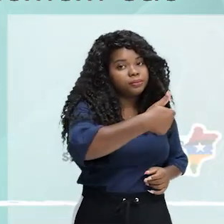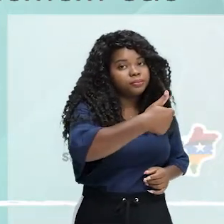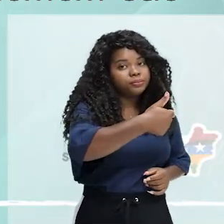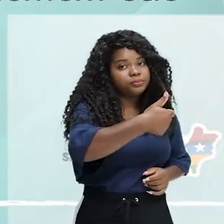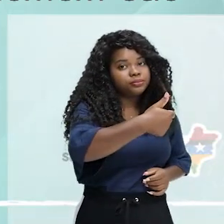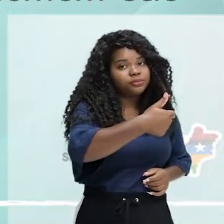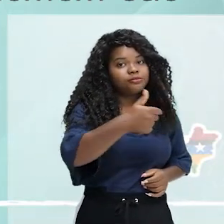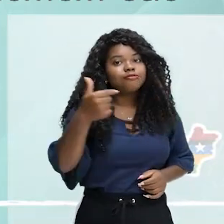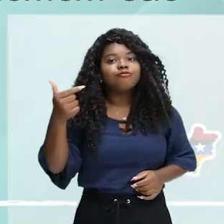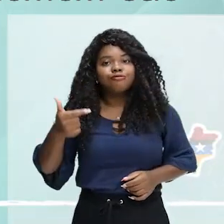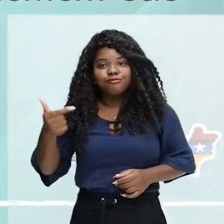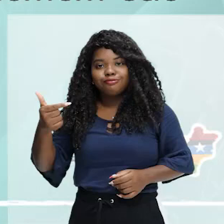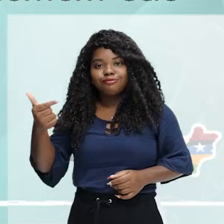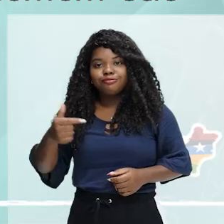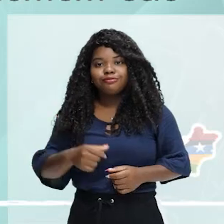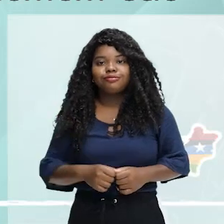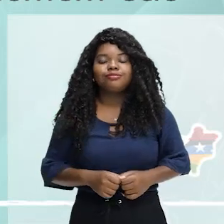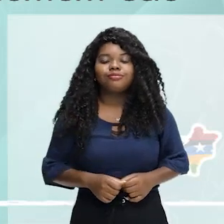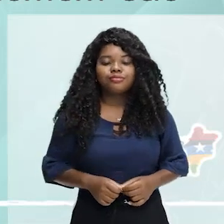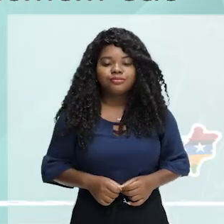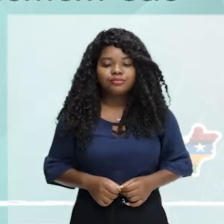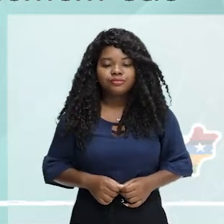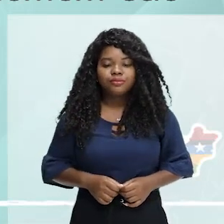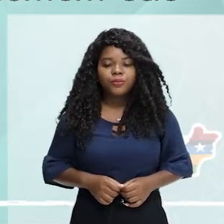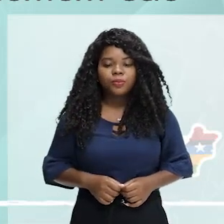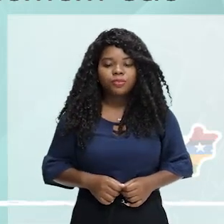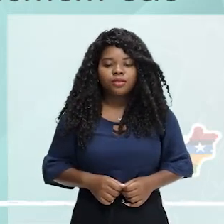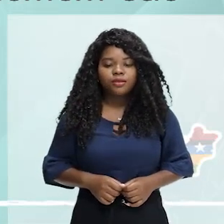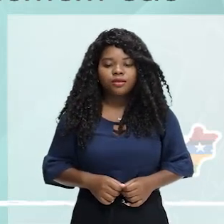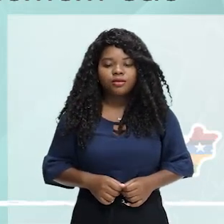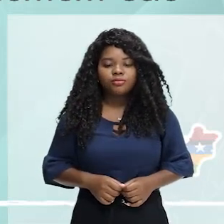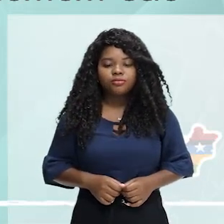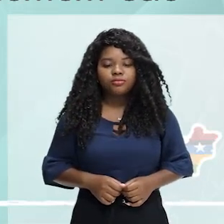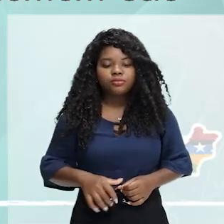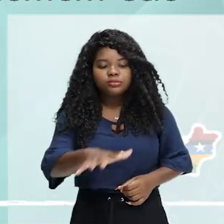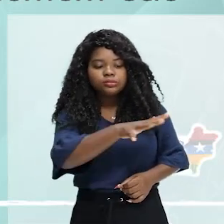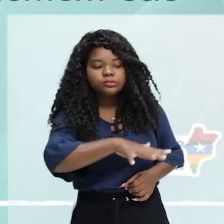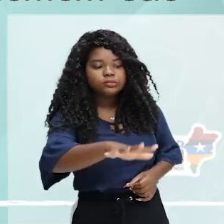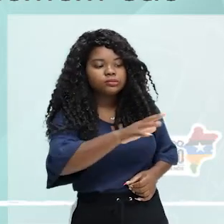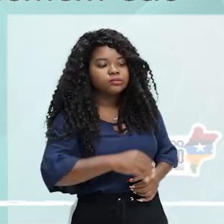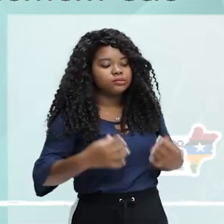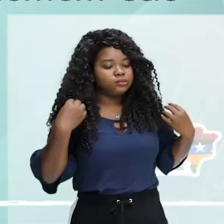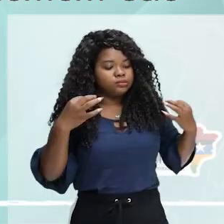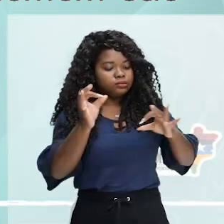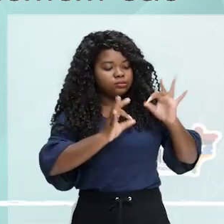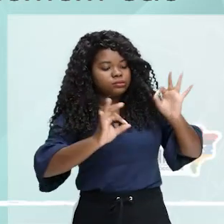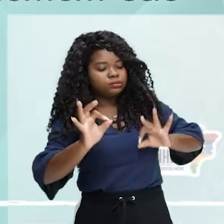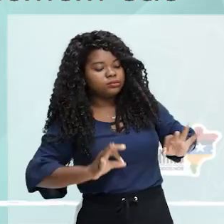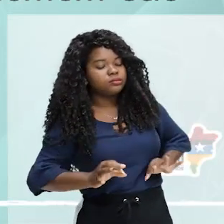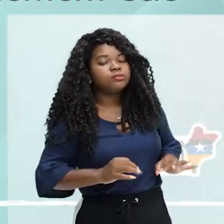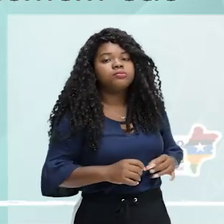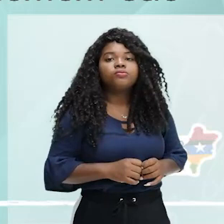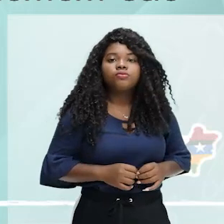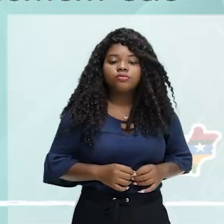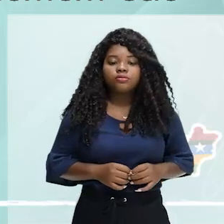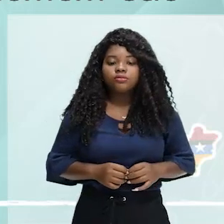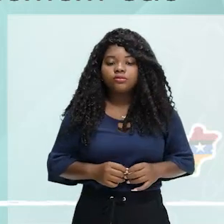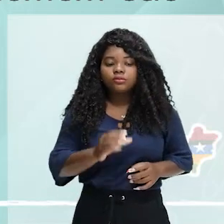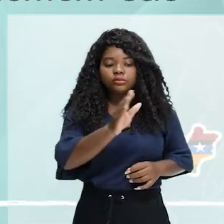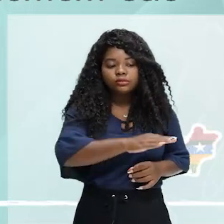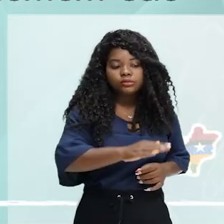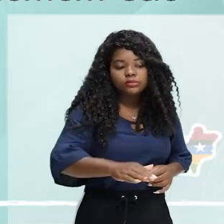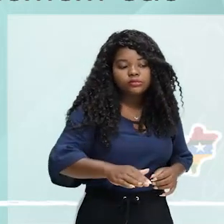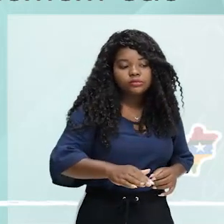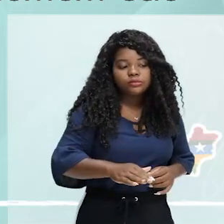primeira, e a segunda? Idade, ambiente, vestimenta, entre outros pontos. Será que a criança e esse homem são a